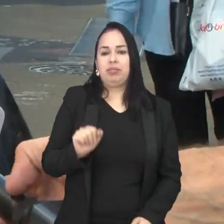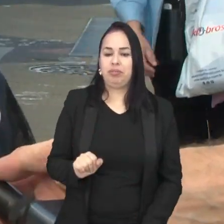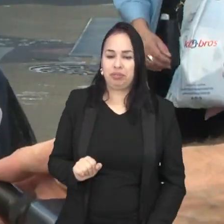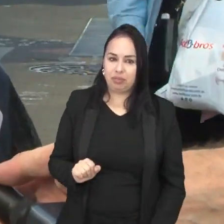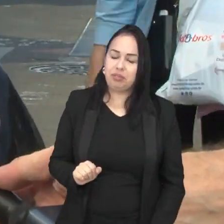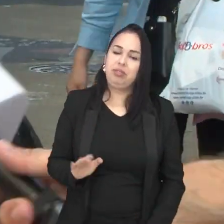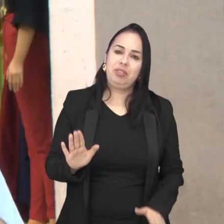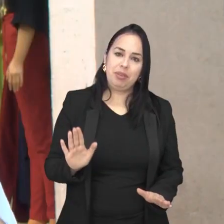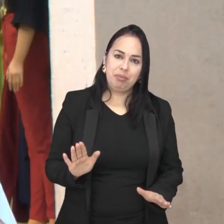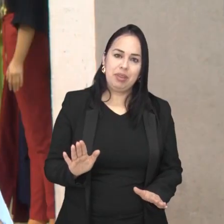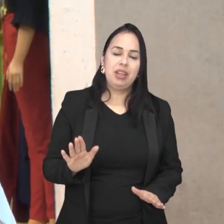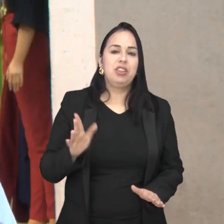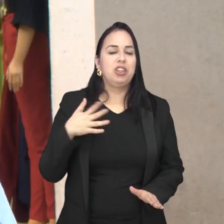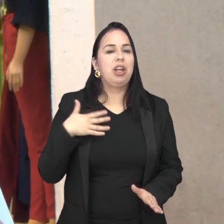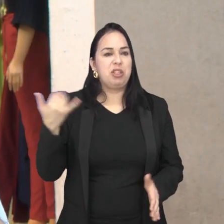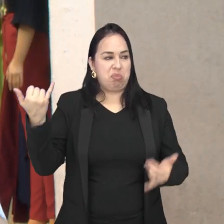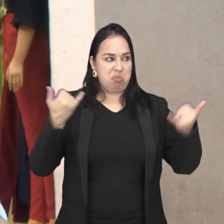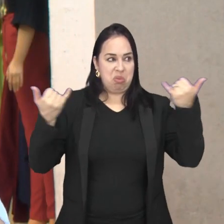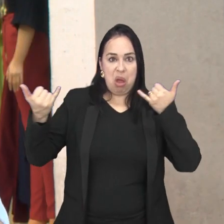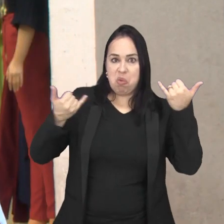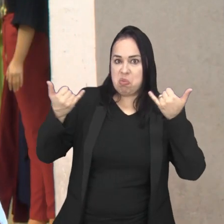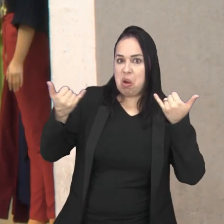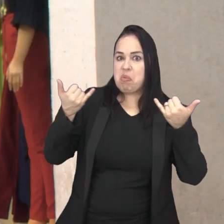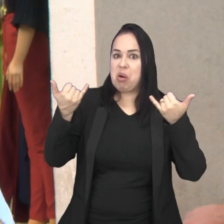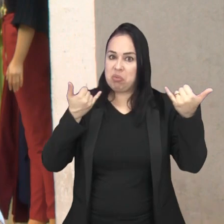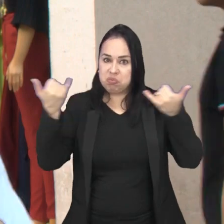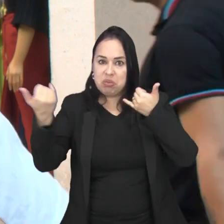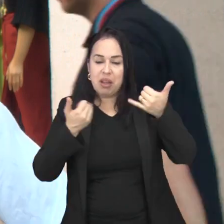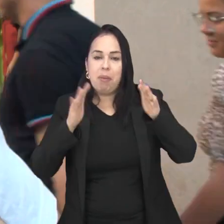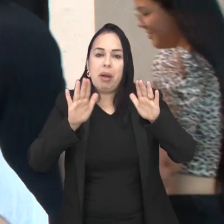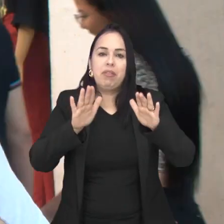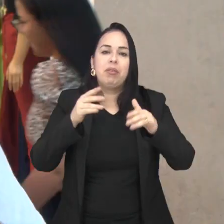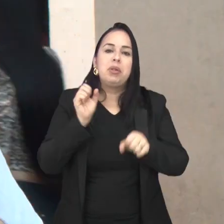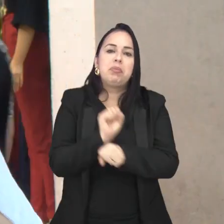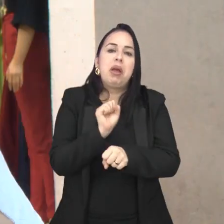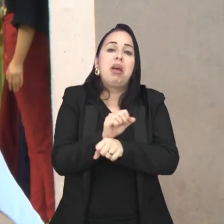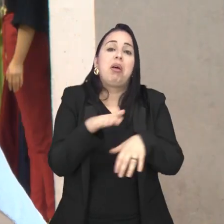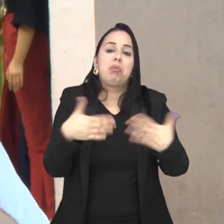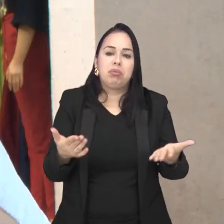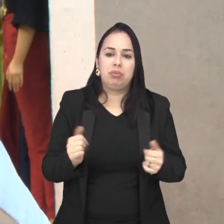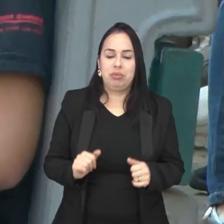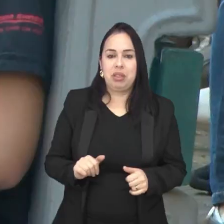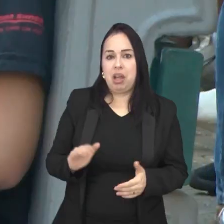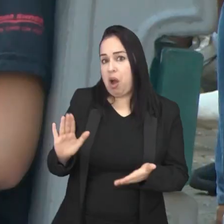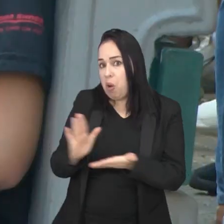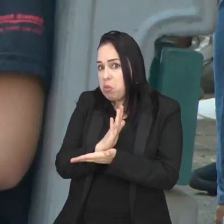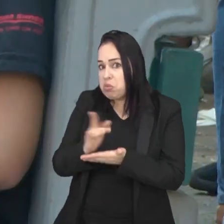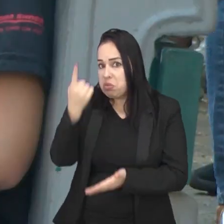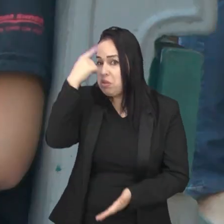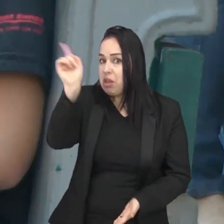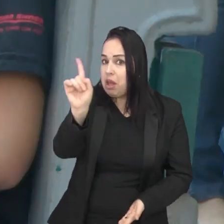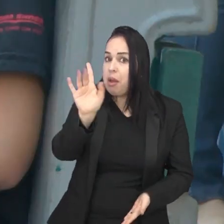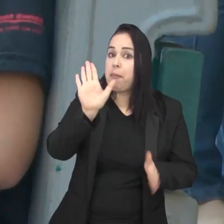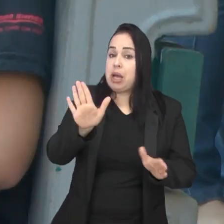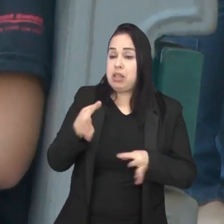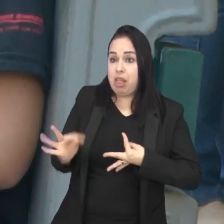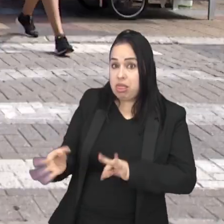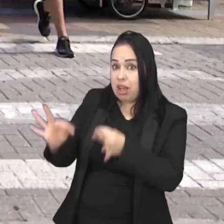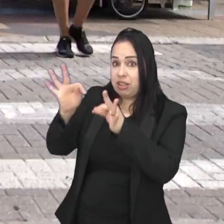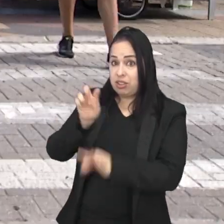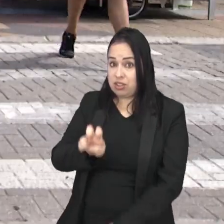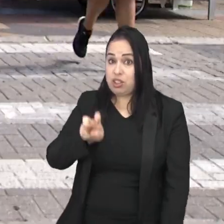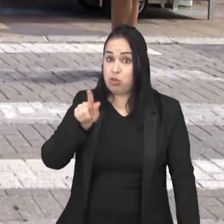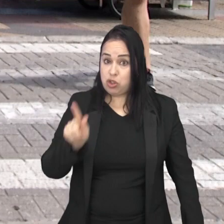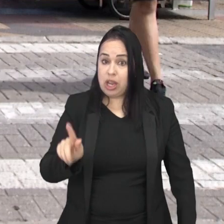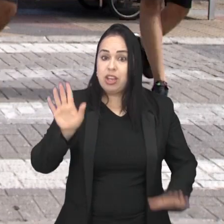uso. Já é uma coisa bem próxima, a gente já está ouvindo falar bastante da 5G e vamos ver como que é. Muitos podem até não saber,